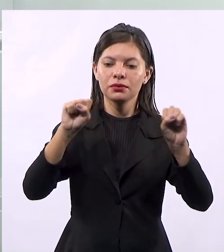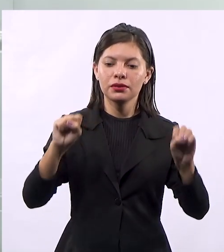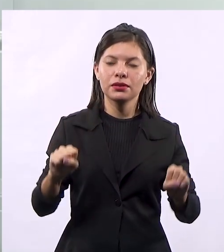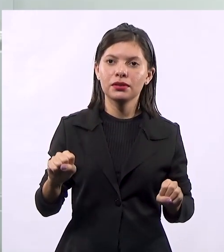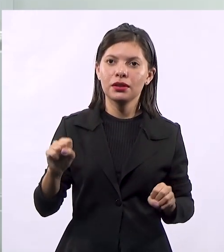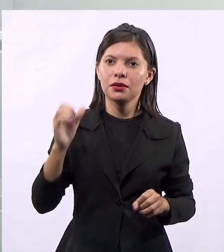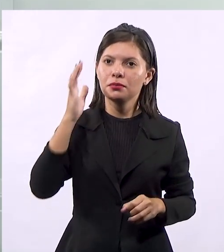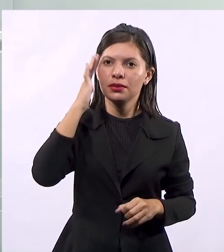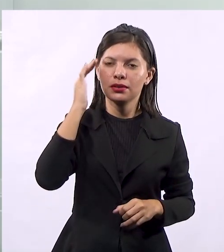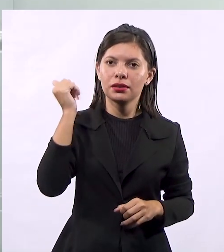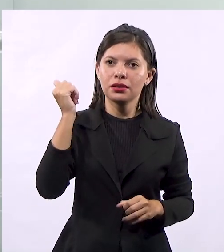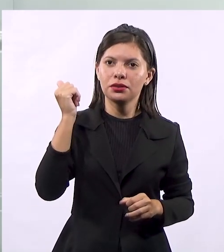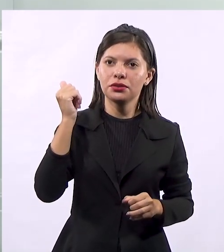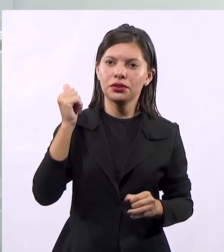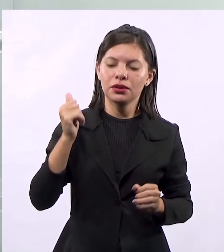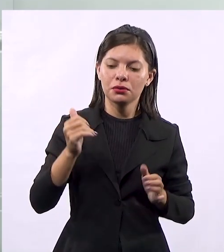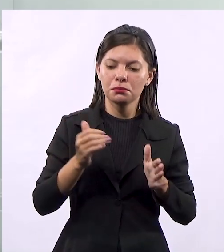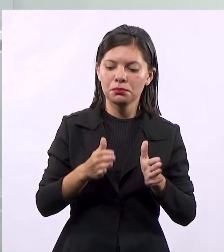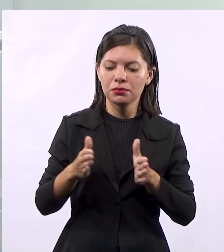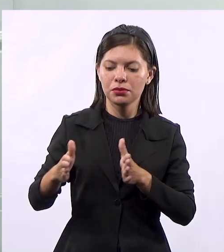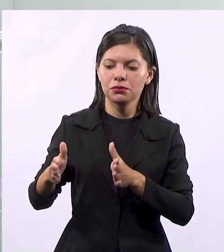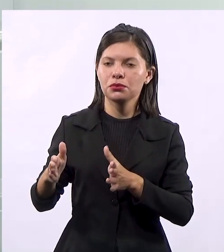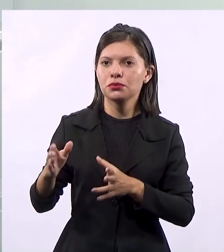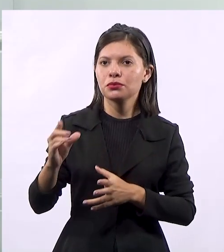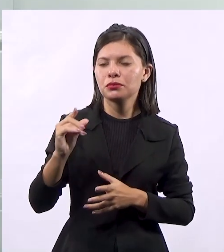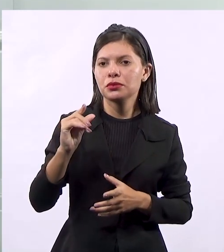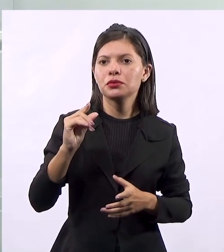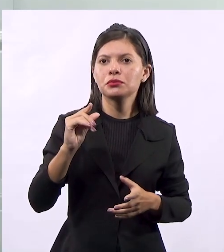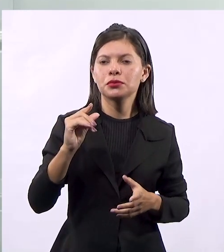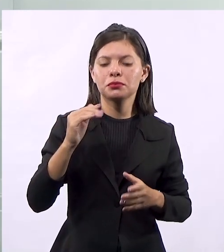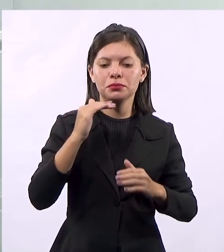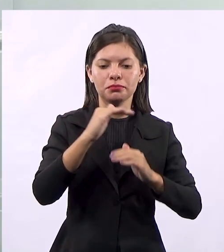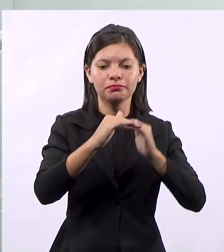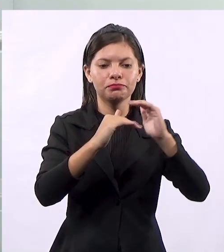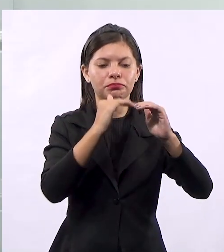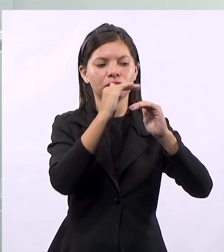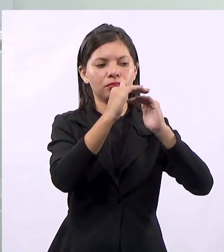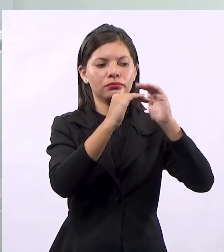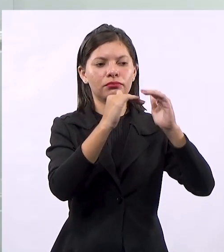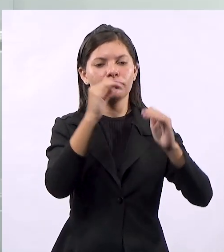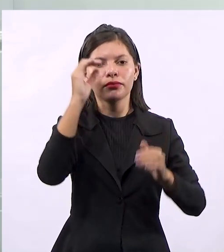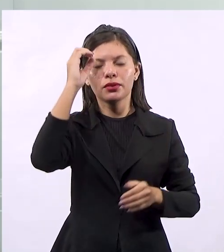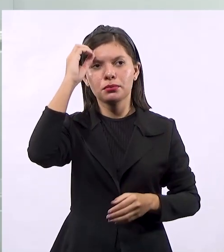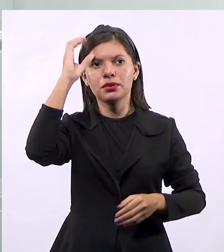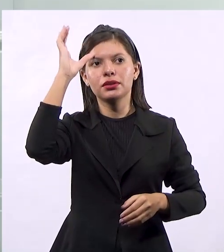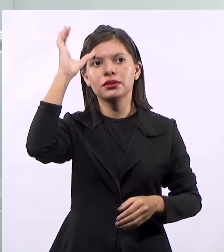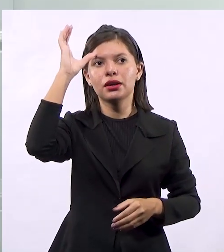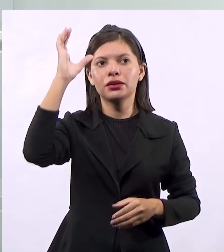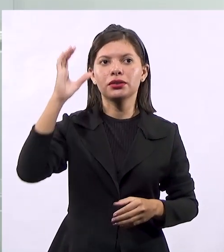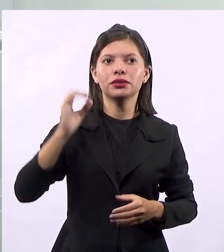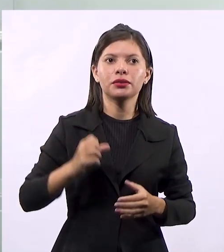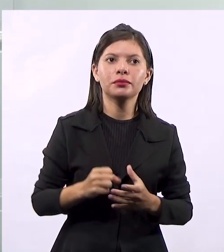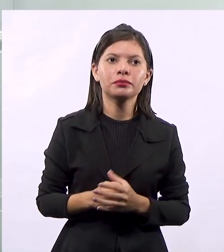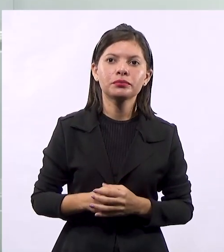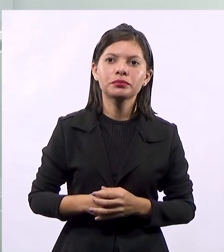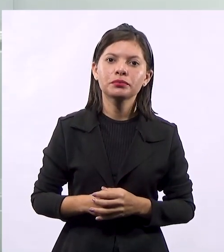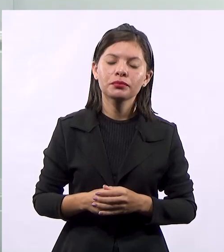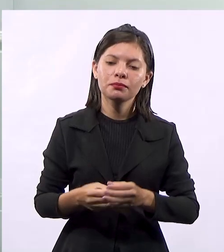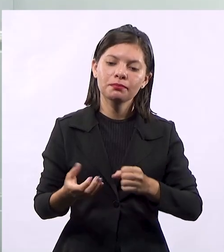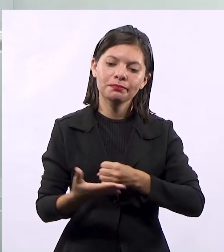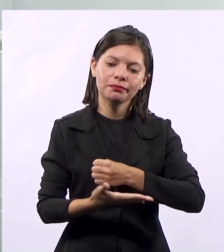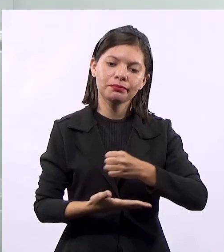dentro do que o sistema educacional entende como é o percurso mínimo para o